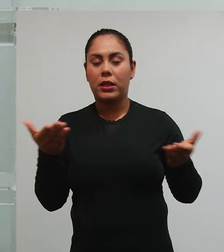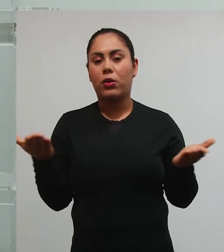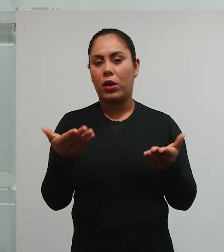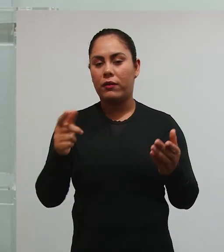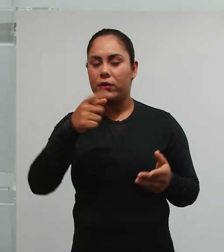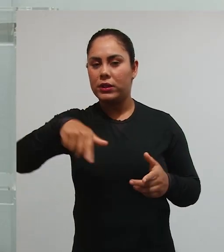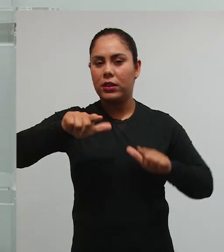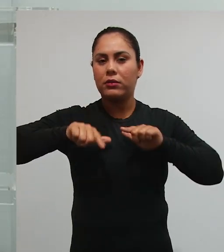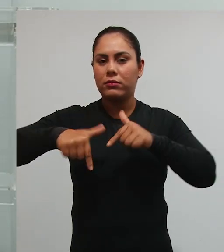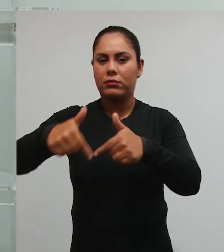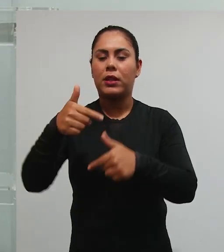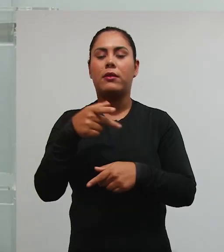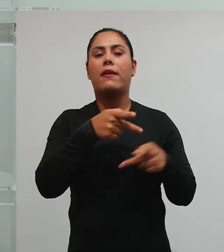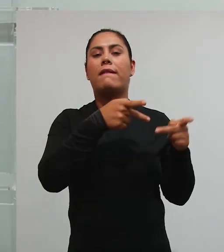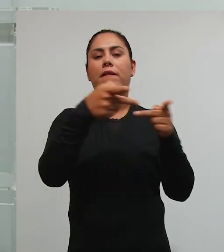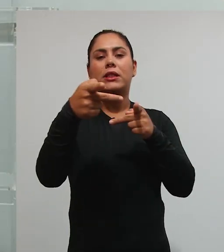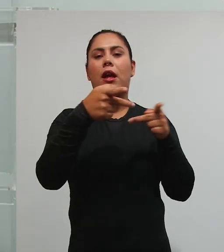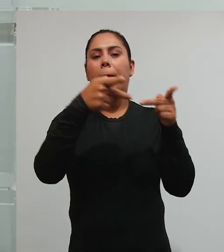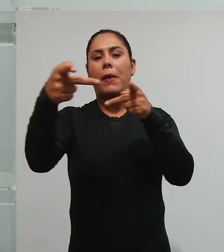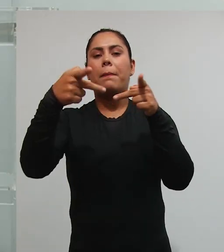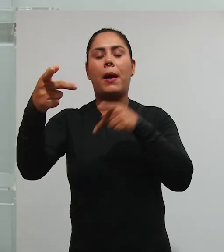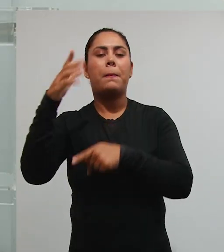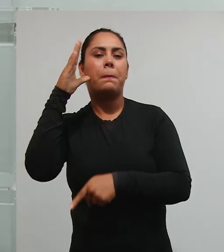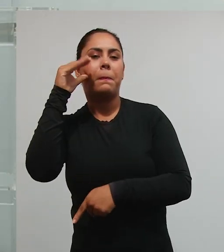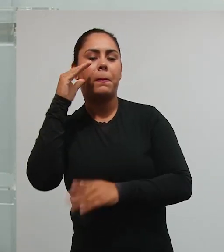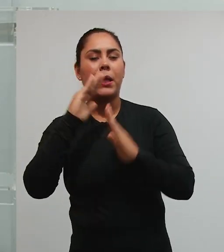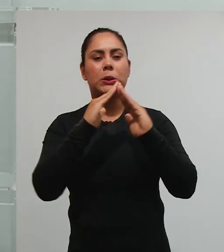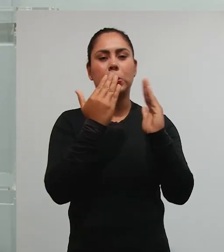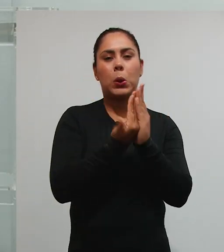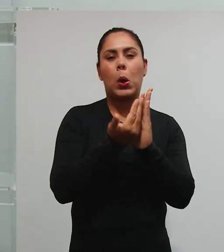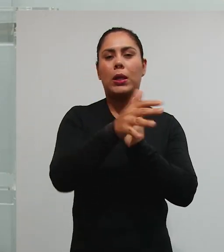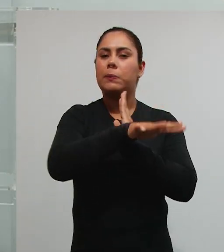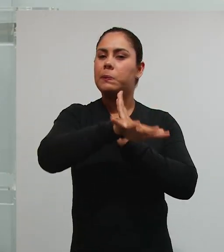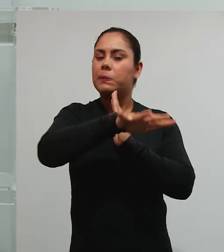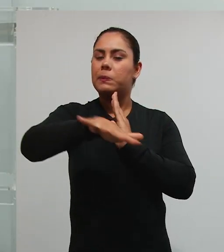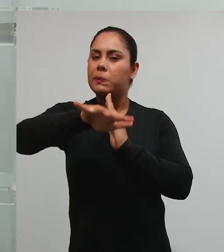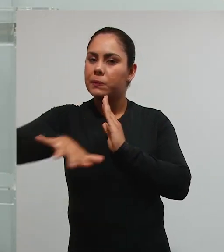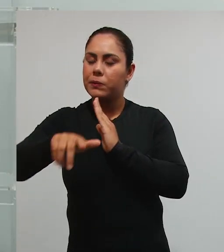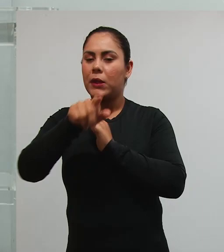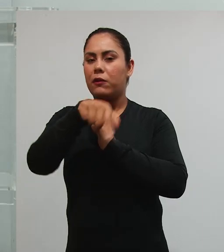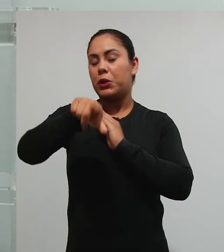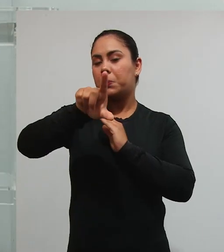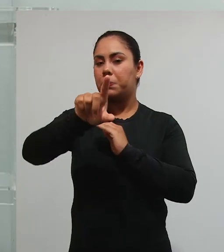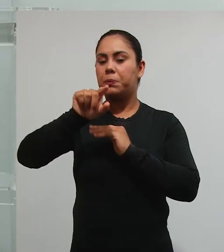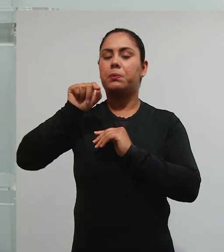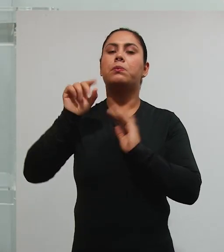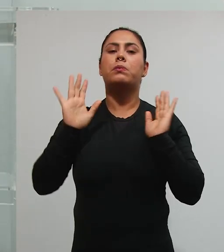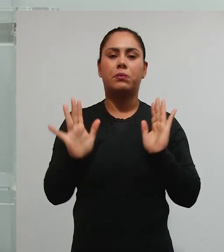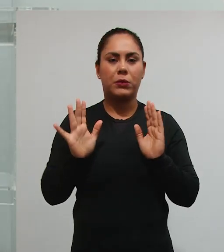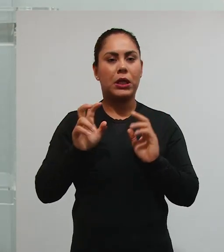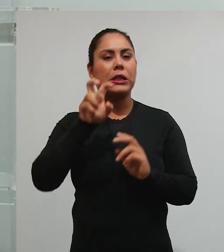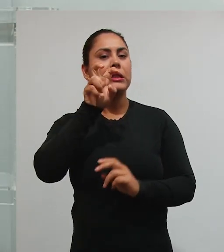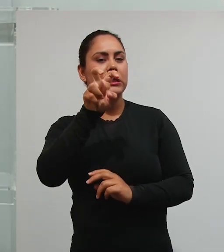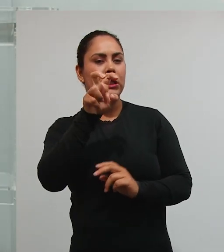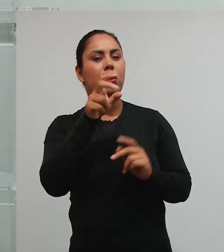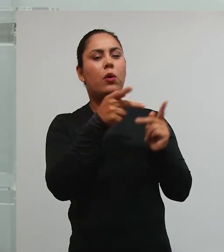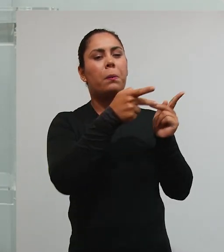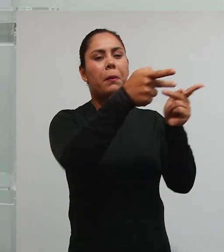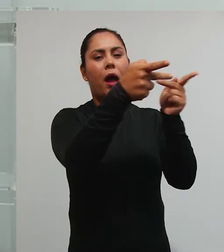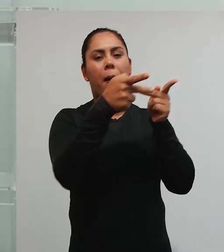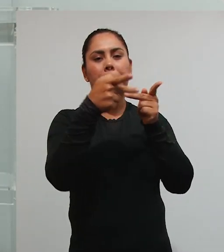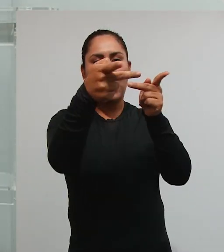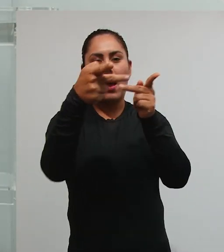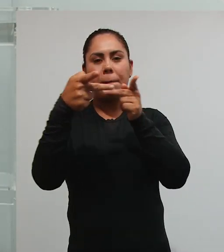etapa em que vocês realizarão as visitas às escolas e dentre essas visitas, da qual a sugestão são de 5